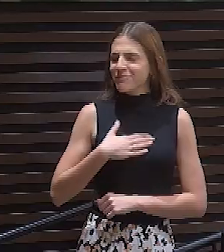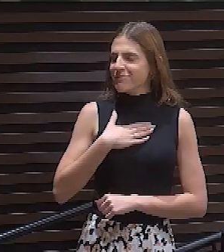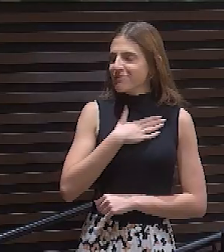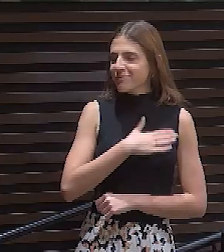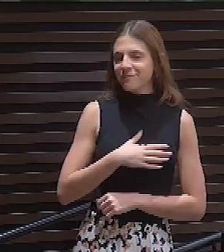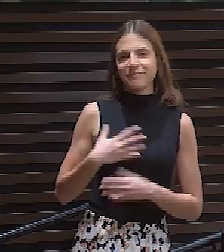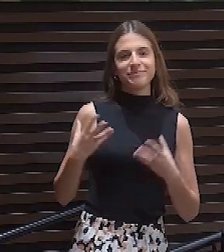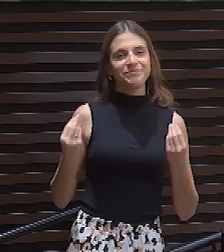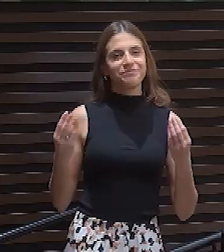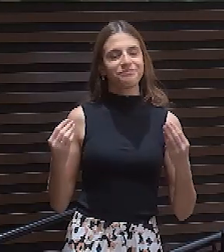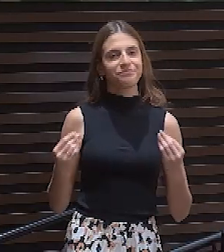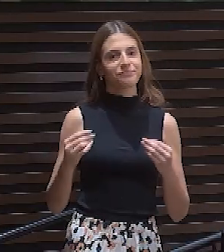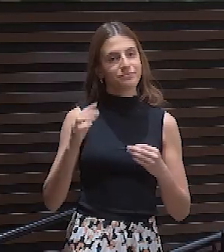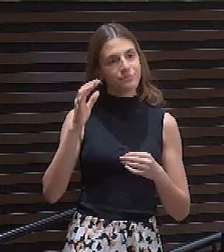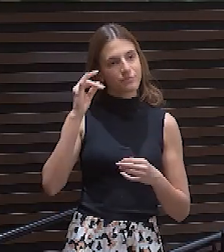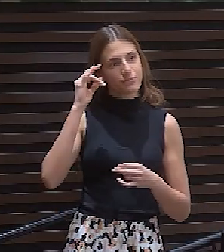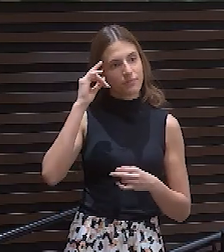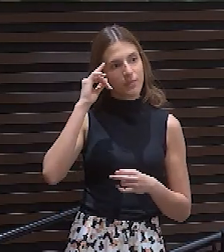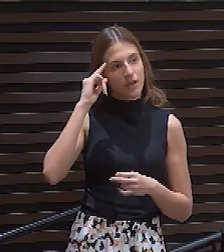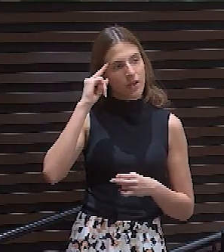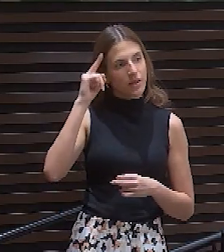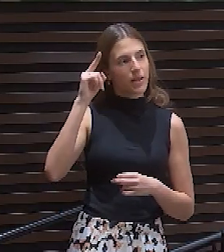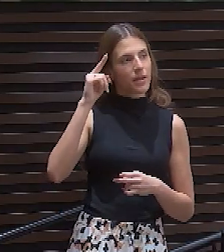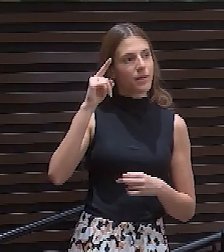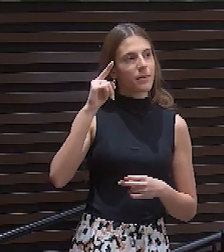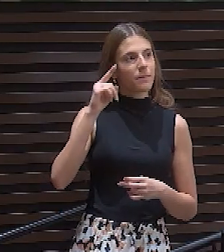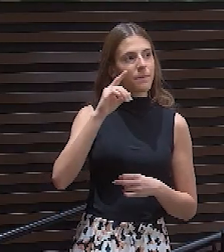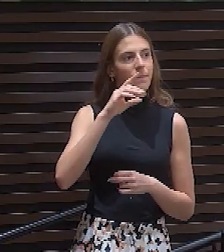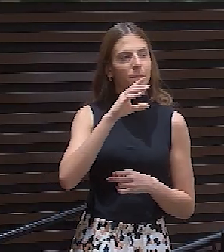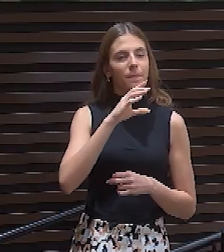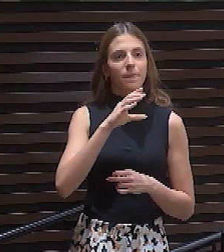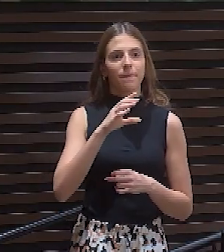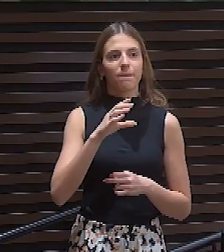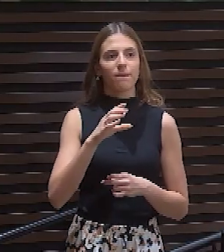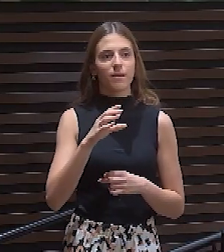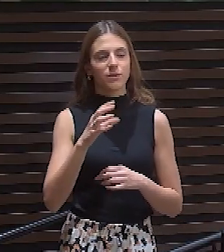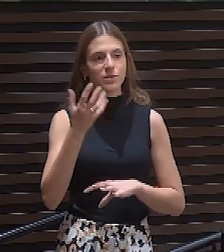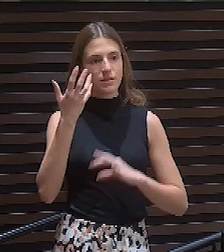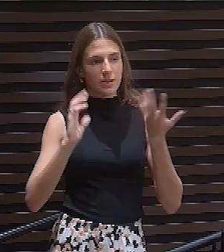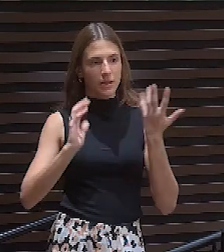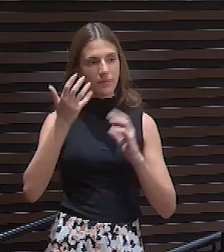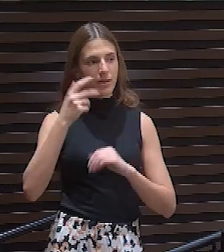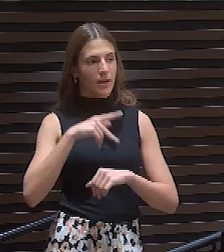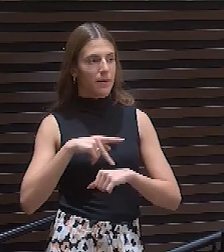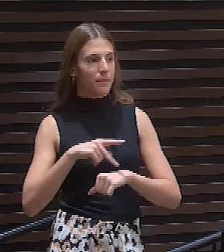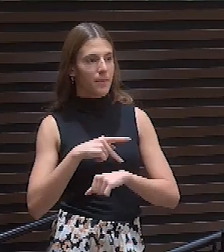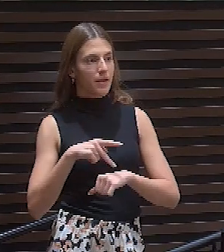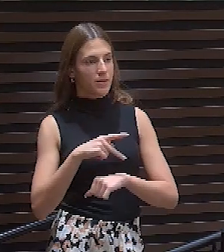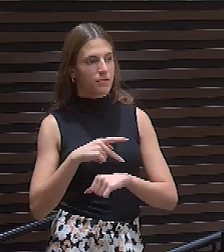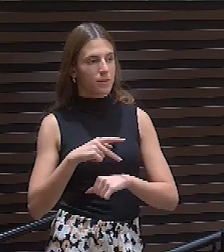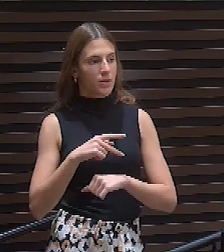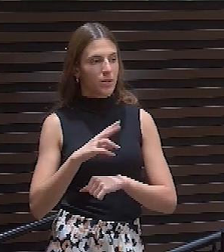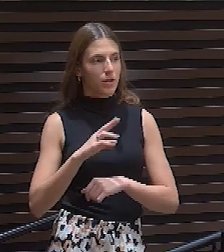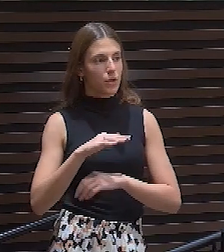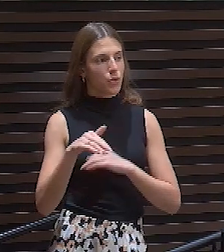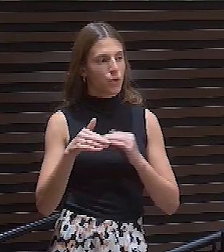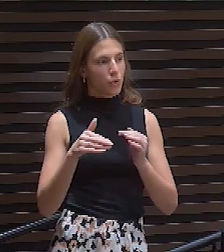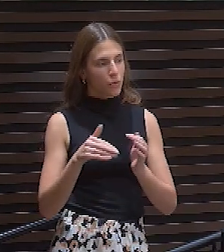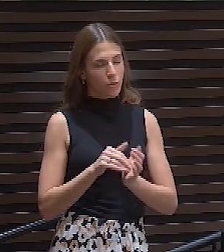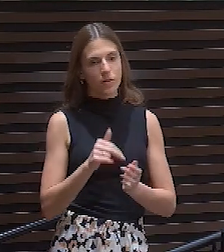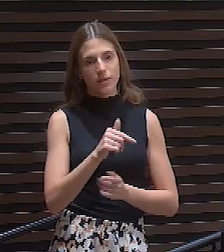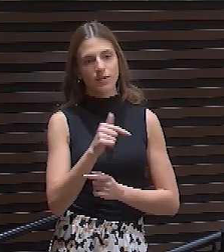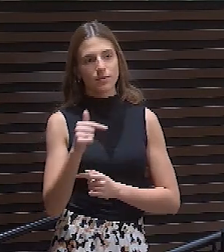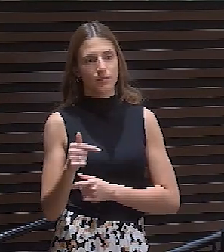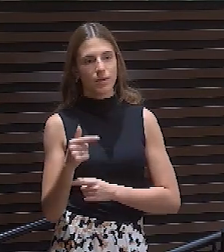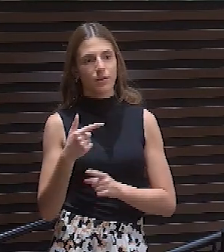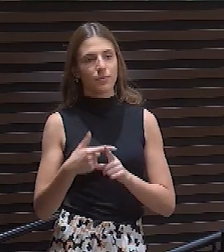ideia cristã de celebrar a Páscoa toda semana, porque o domingo, ele é o